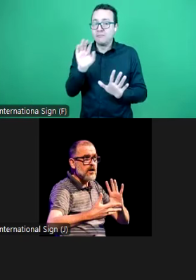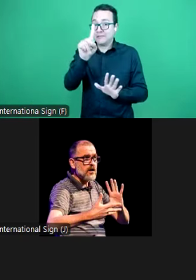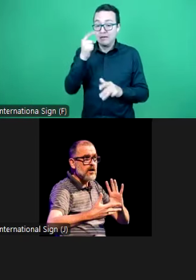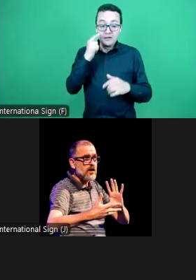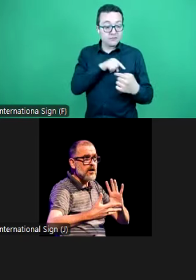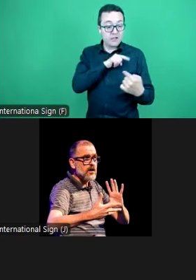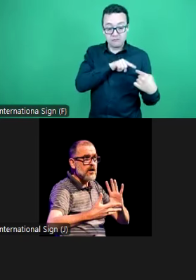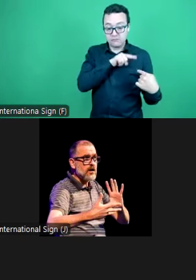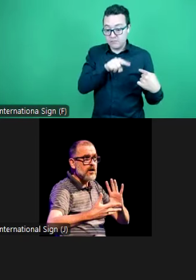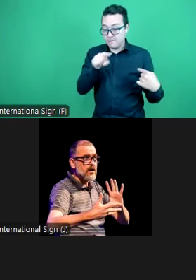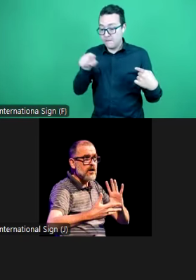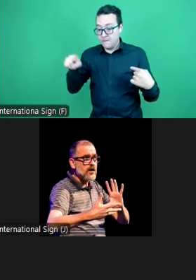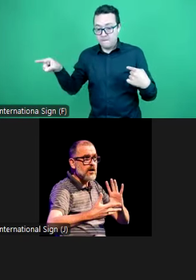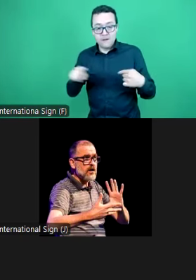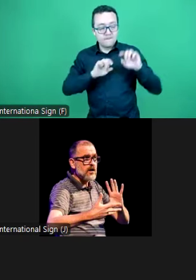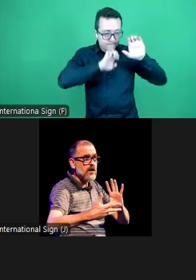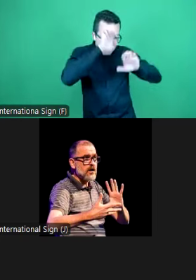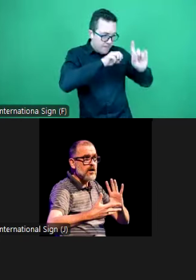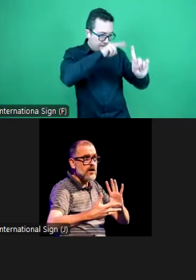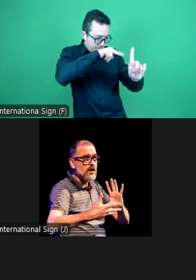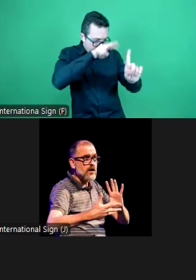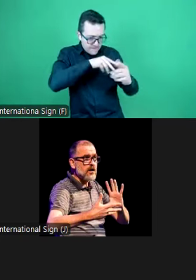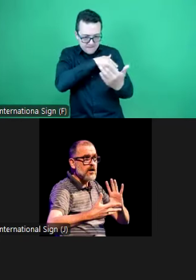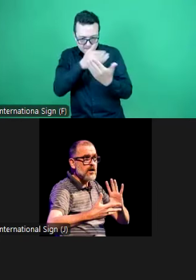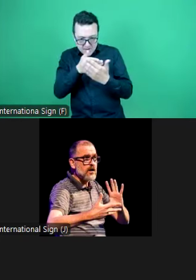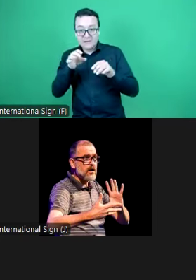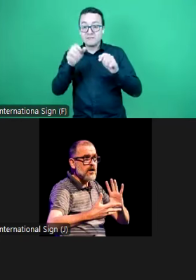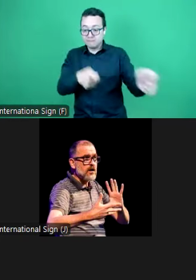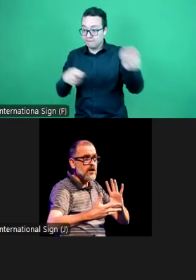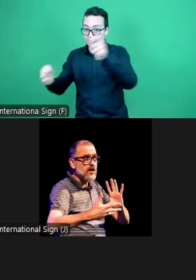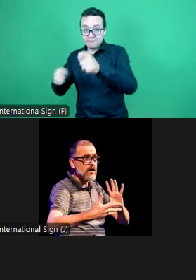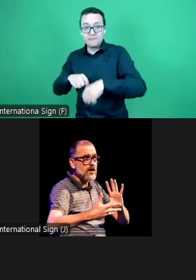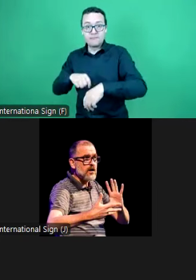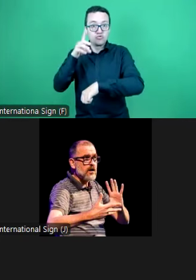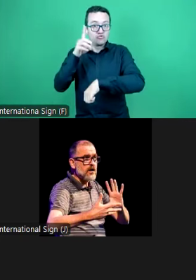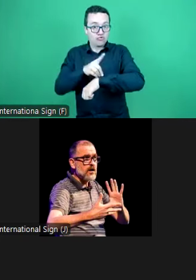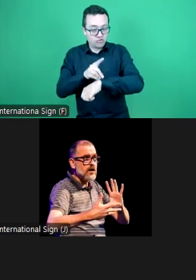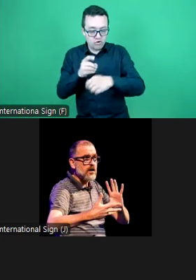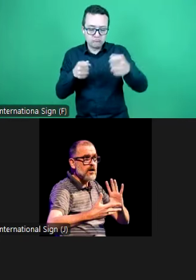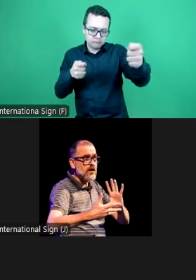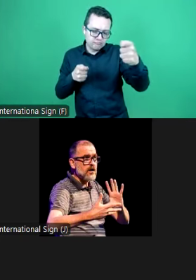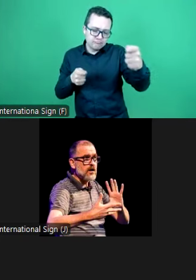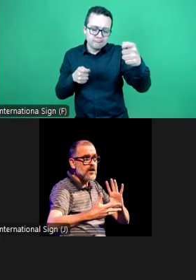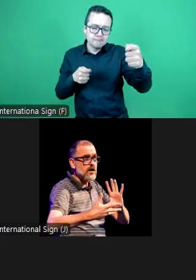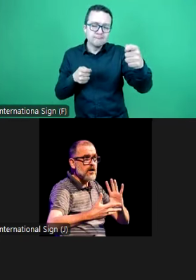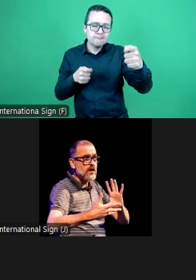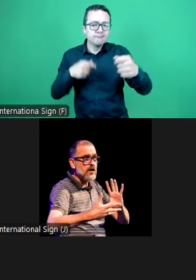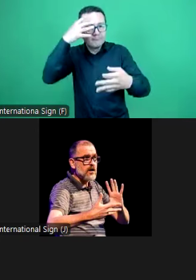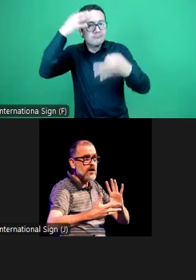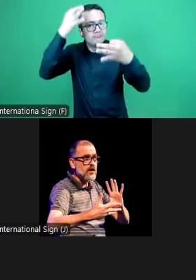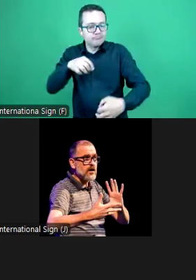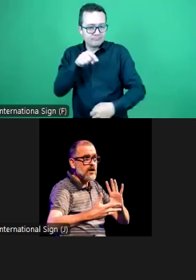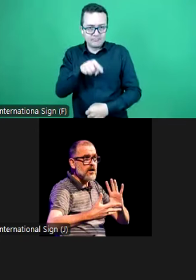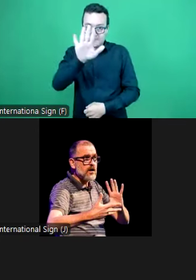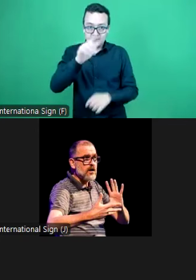até o diagnóstico final e a interpretação do mesmo. Isso é um sistema onde